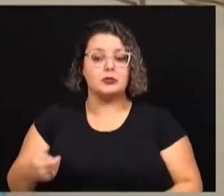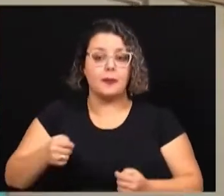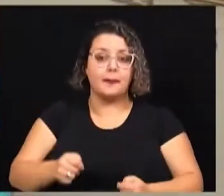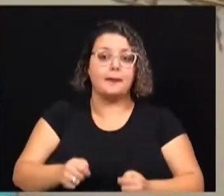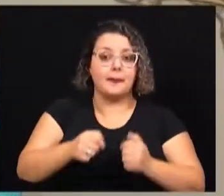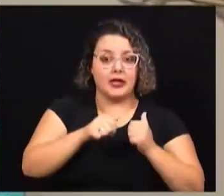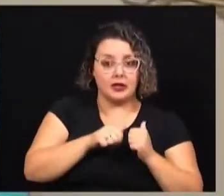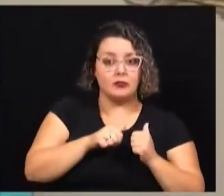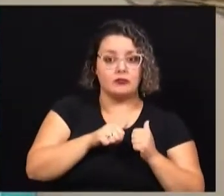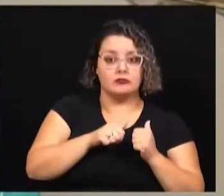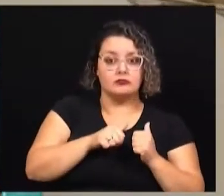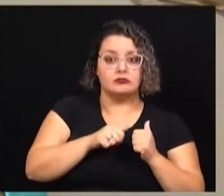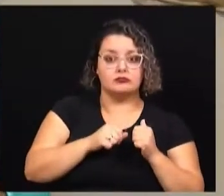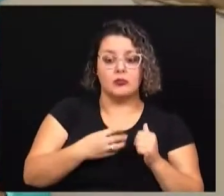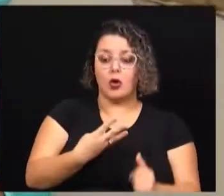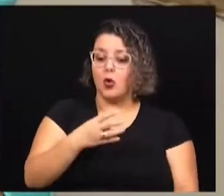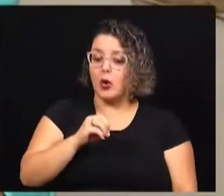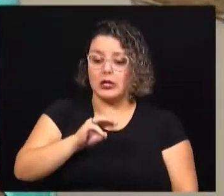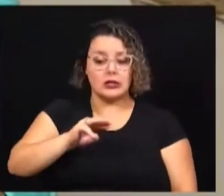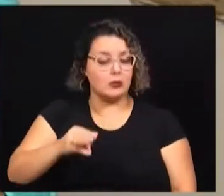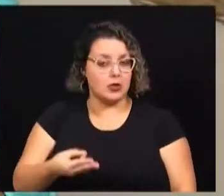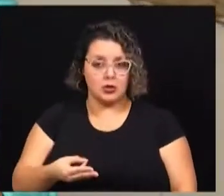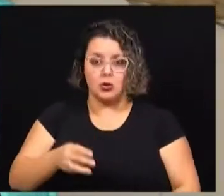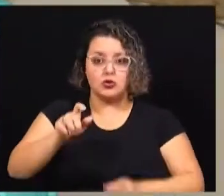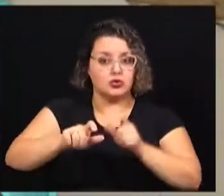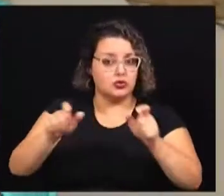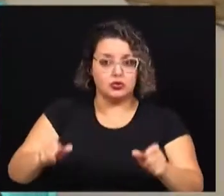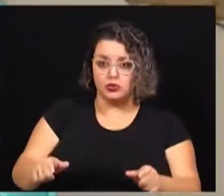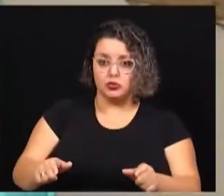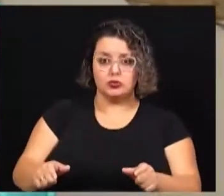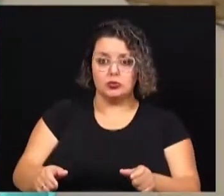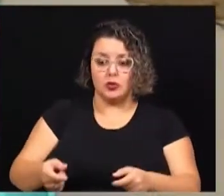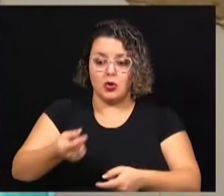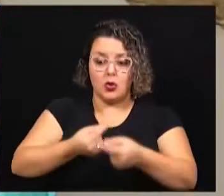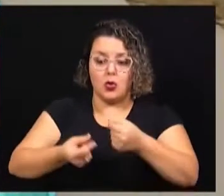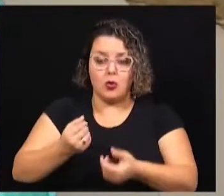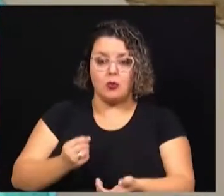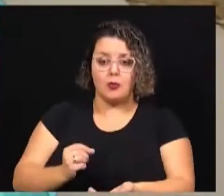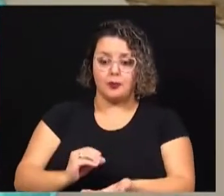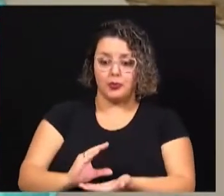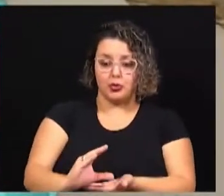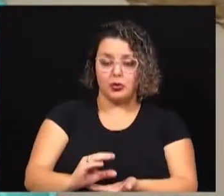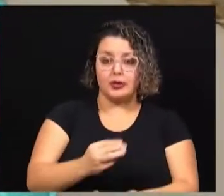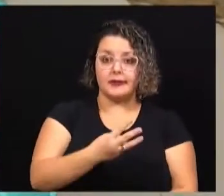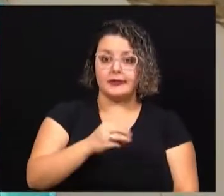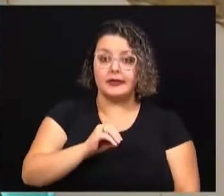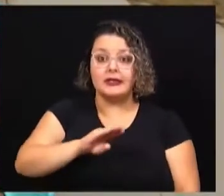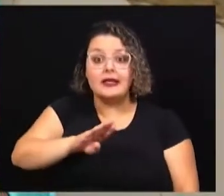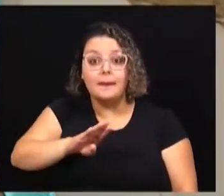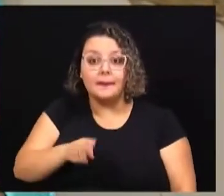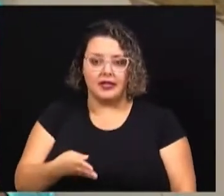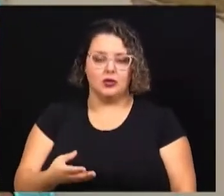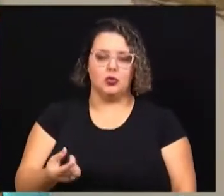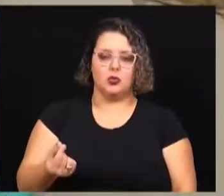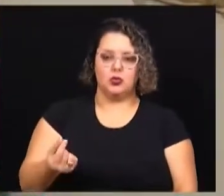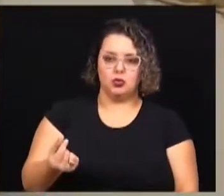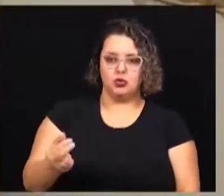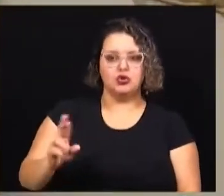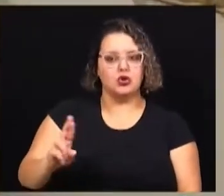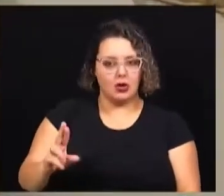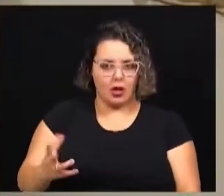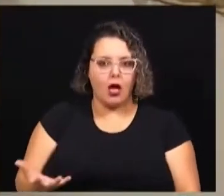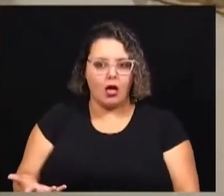beneficiar em torno de 40 milhões de pessoas e injetar quase na economia 30 bilhões de reais. E isso